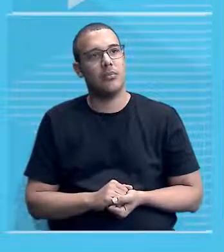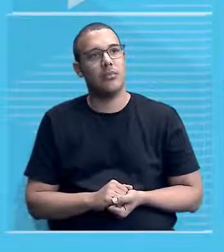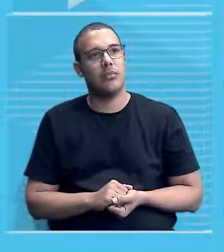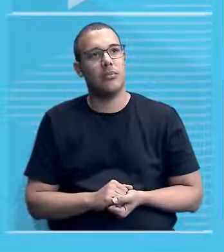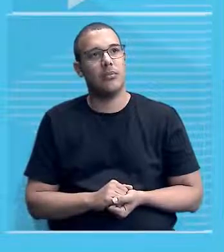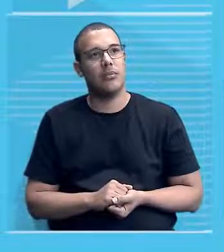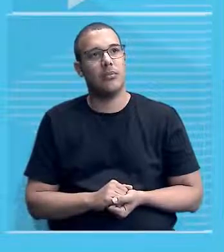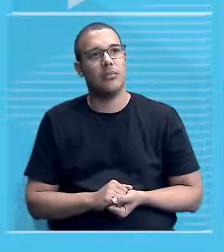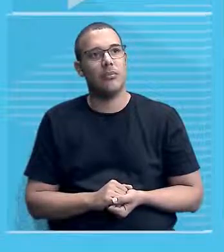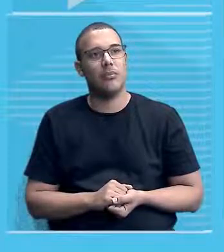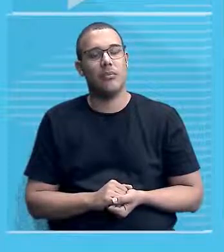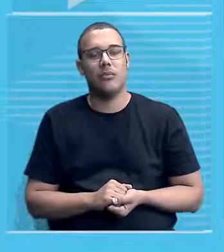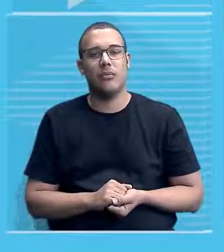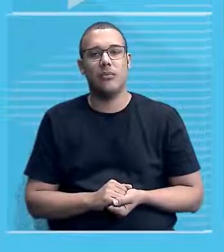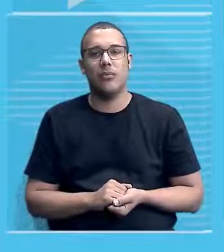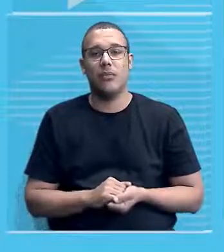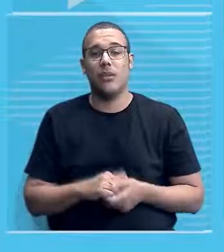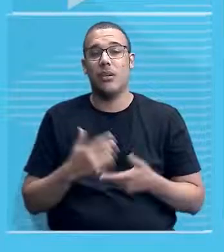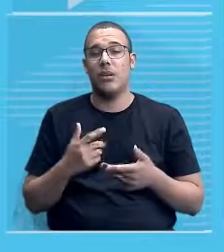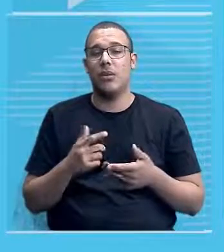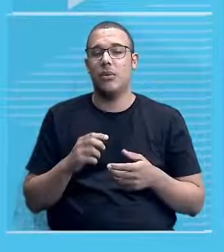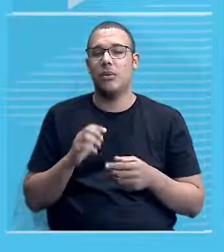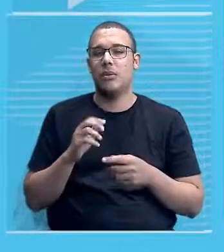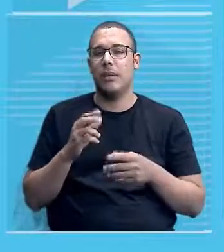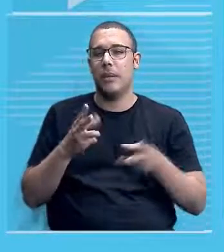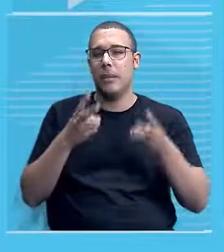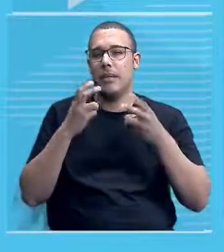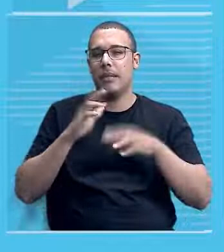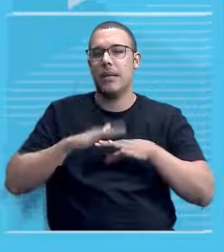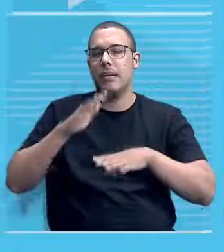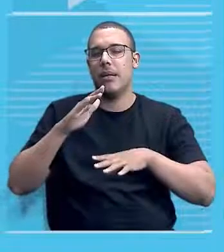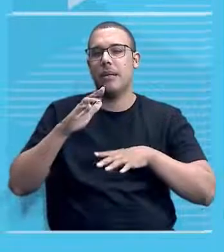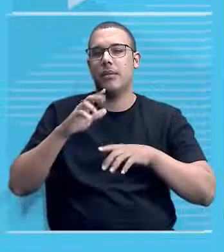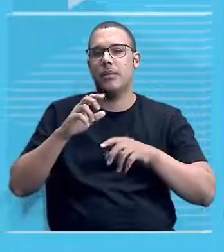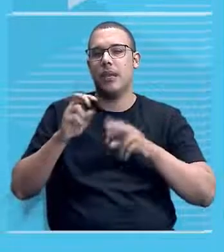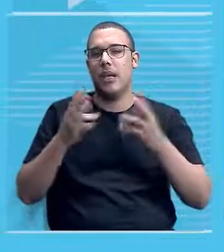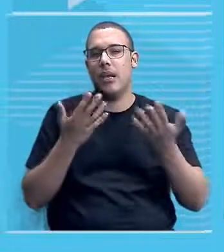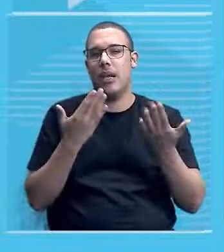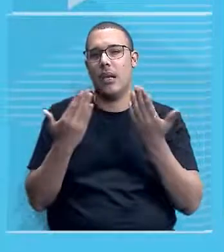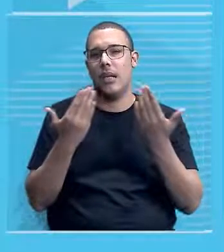assim o contraste mais Evidente ocorre entre